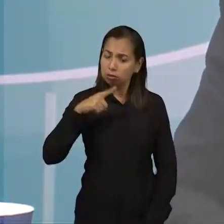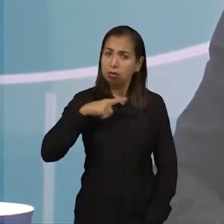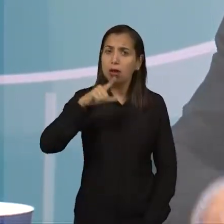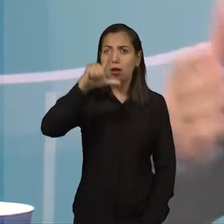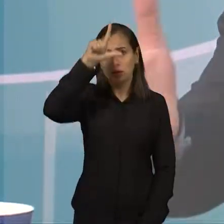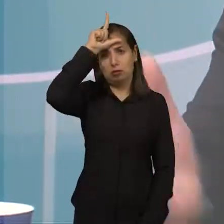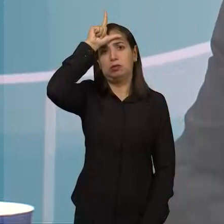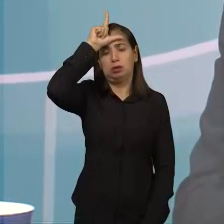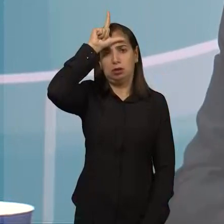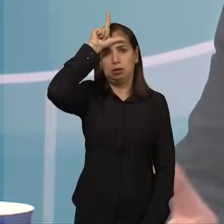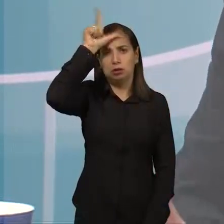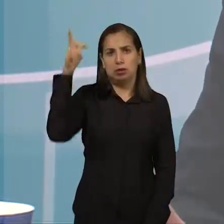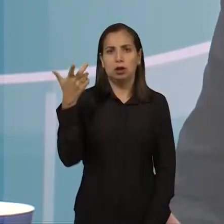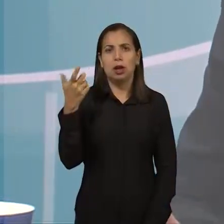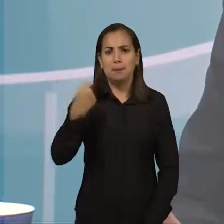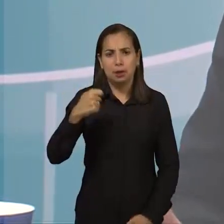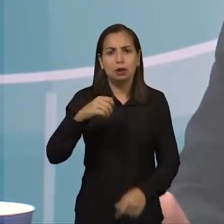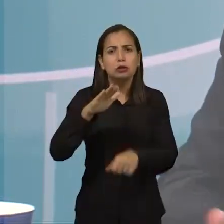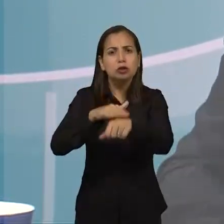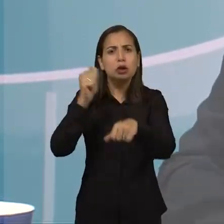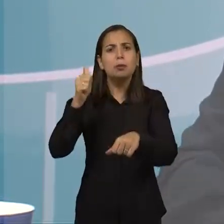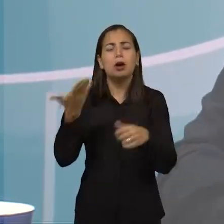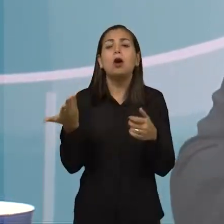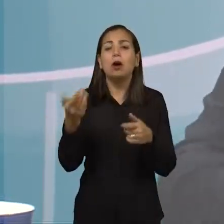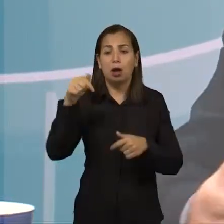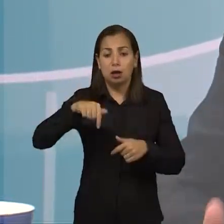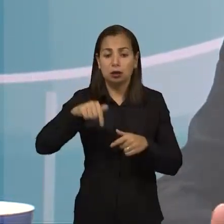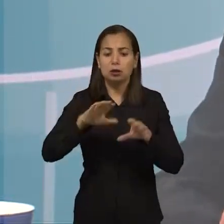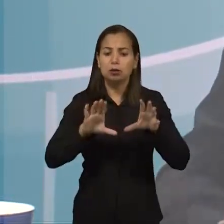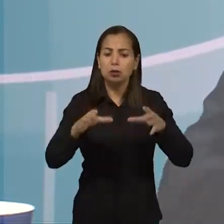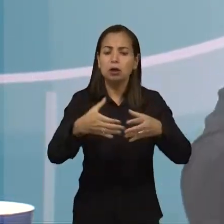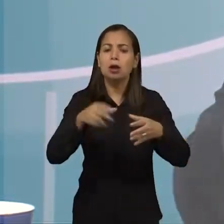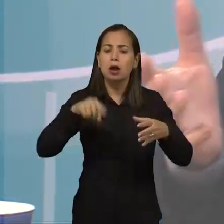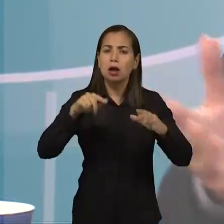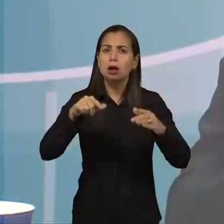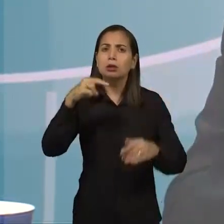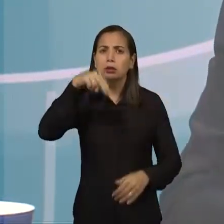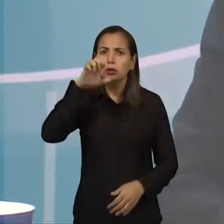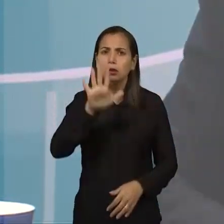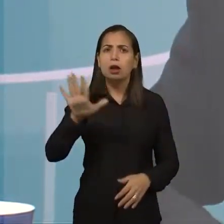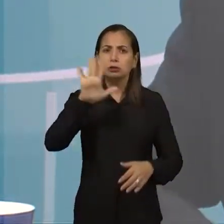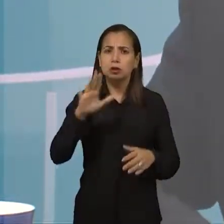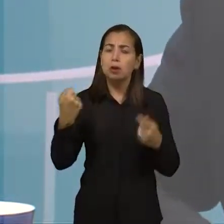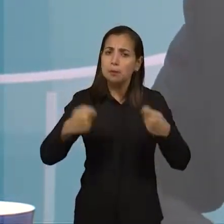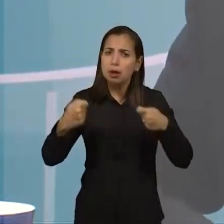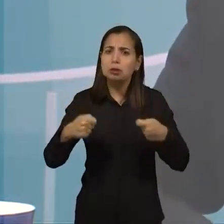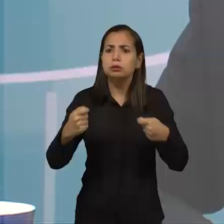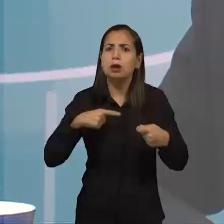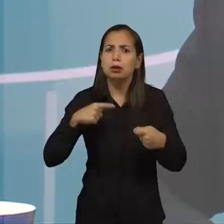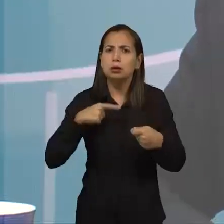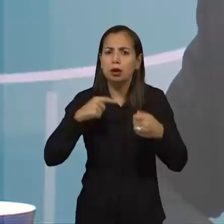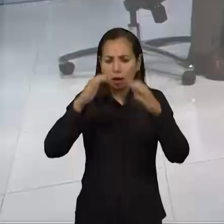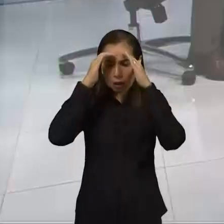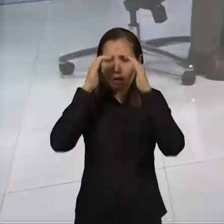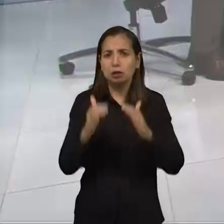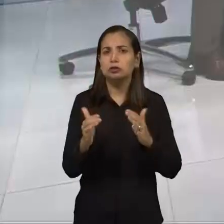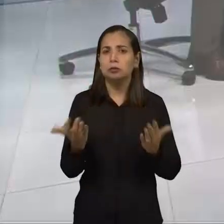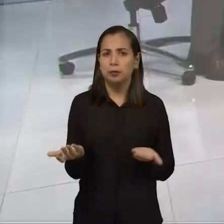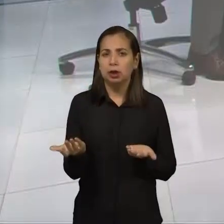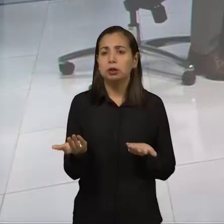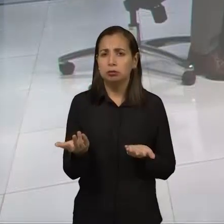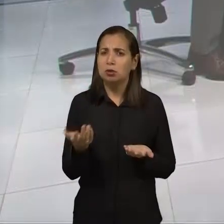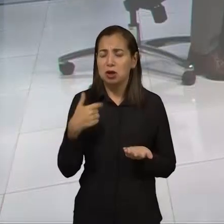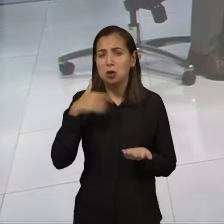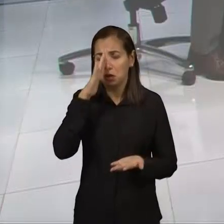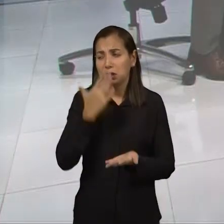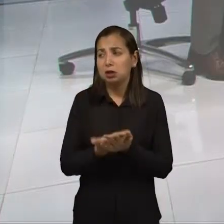de chamar, de dizer, olha, aqui é uma corte constitucional, nós temos que nos portar. Ele tem esse papel que eu acredito que não existe. Mas o dano que está fazendo a